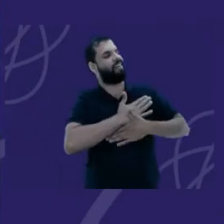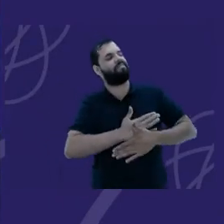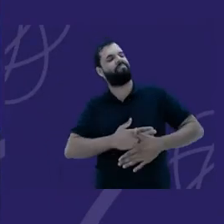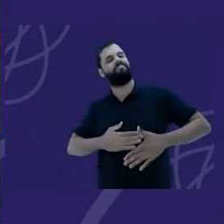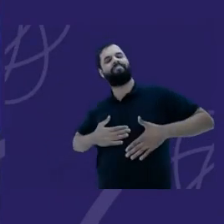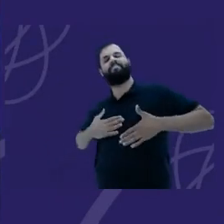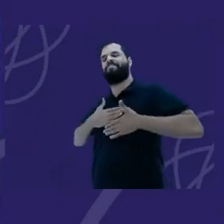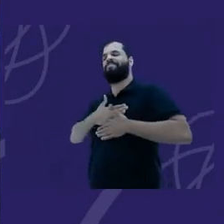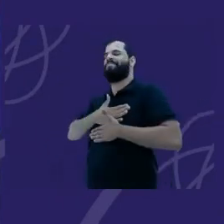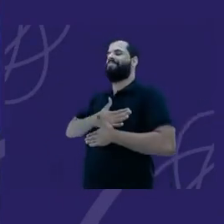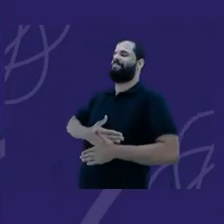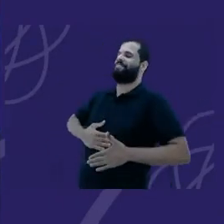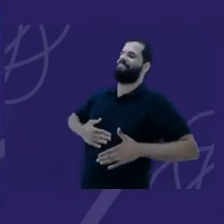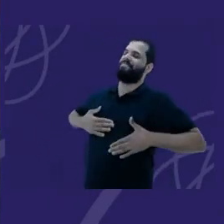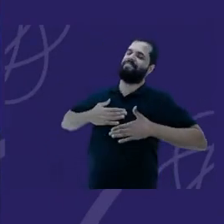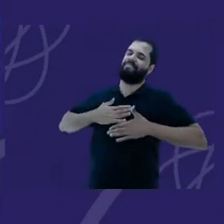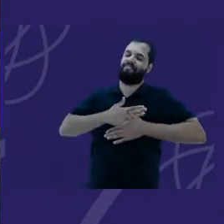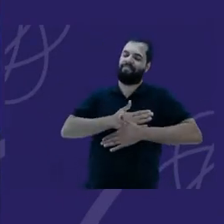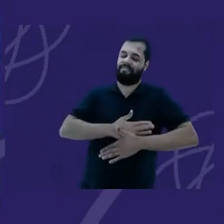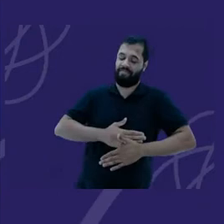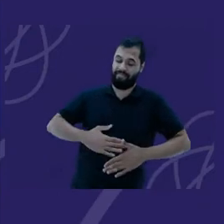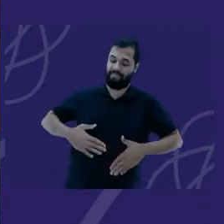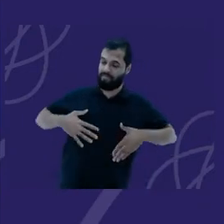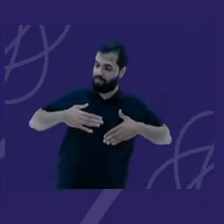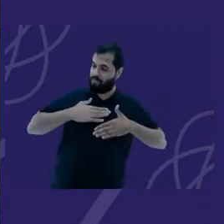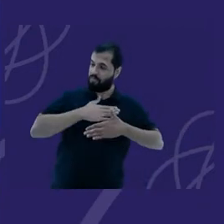bate feliz